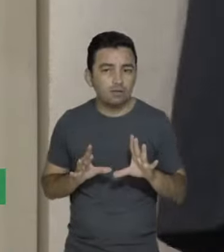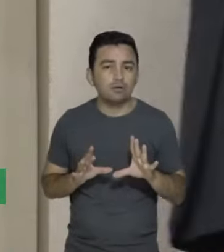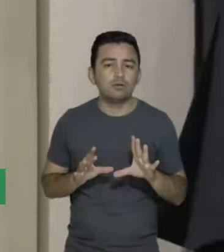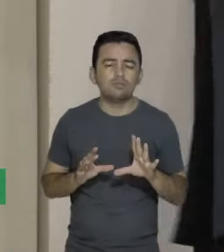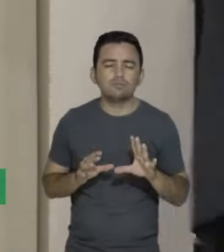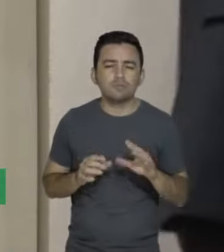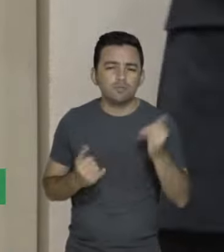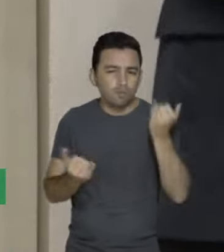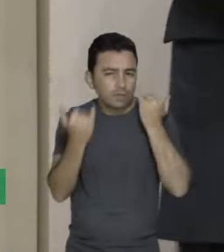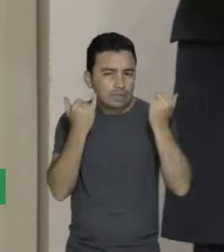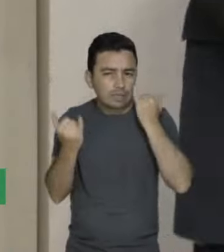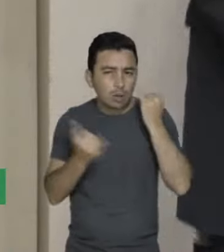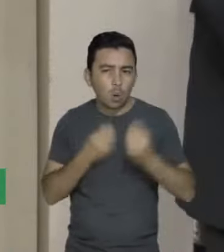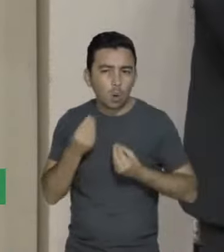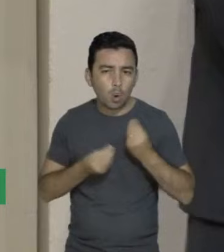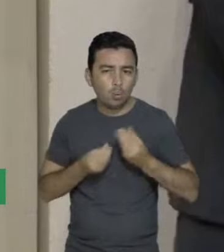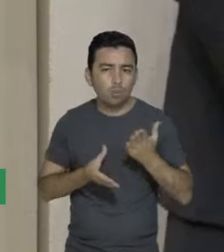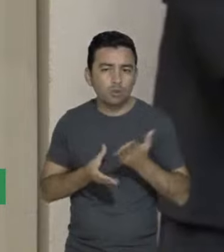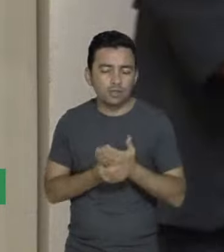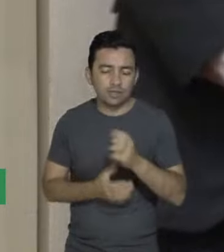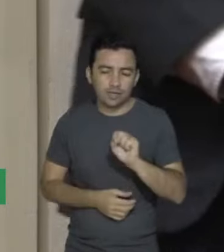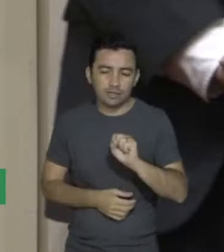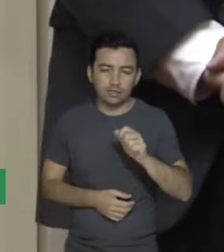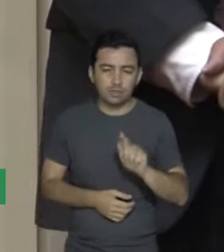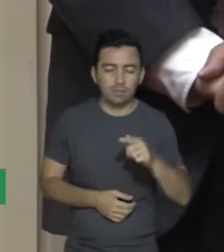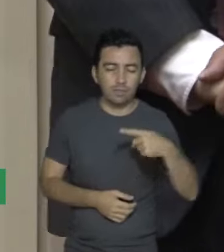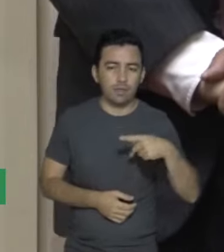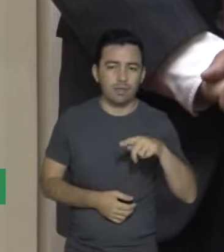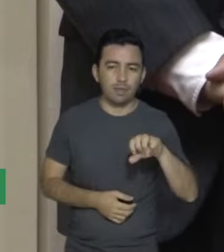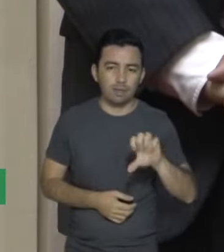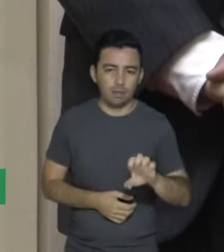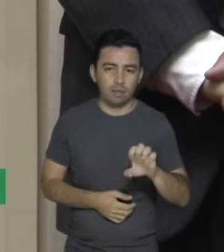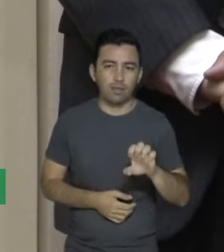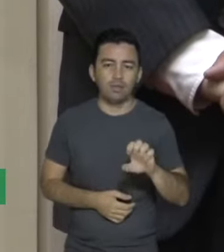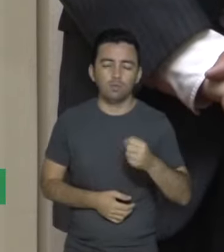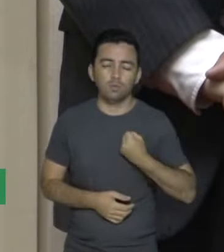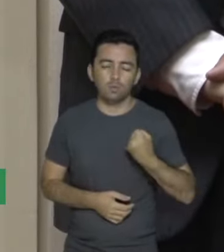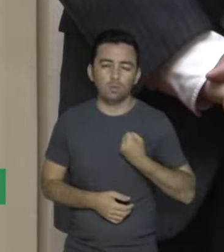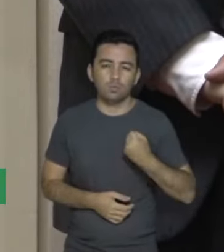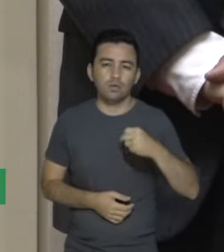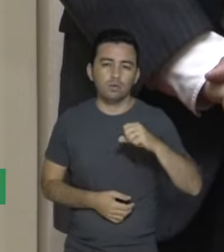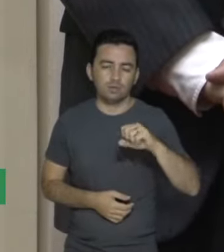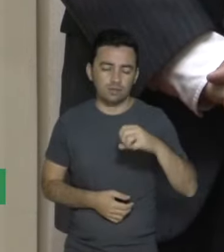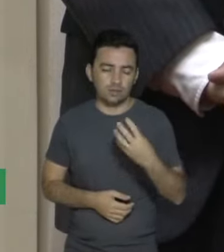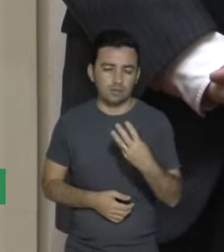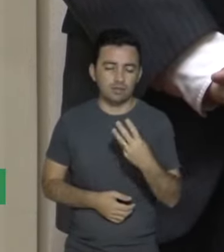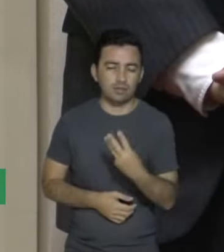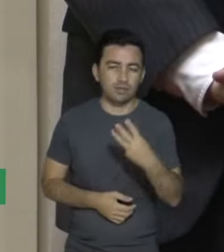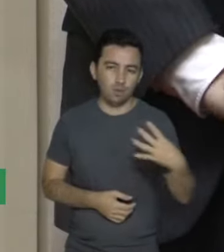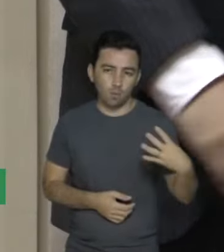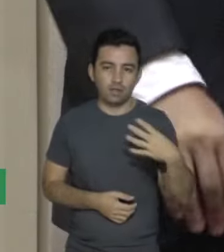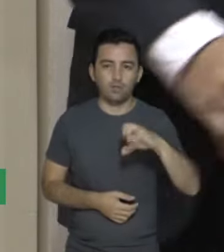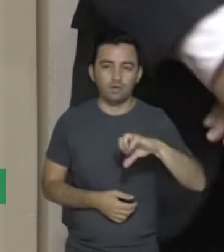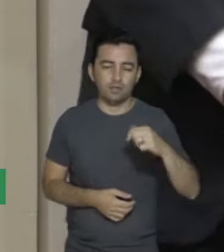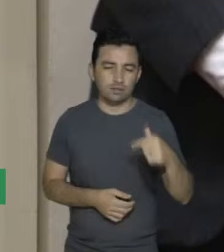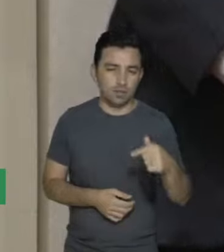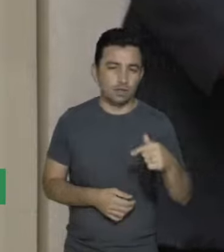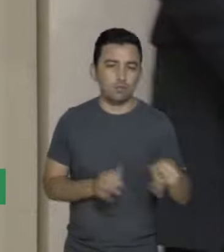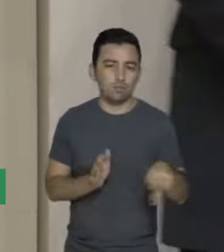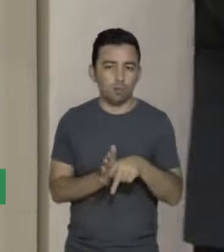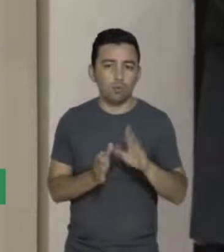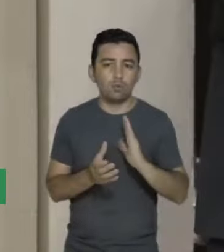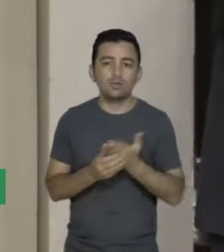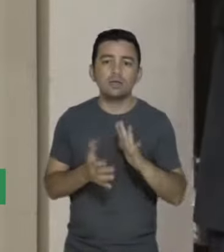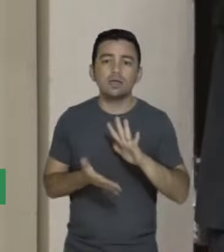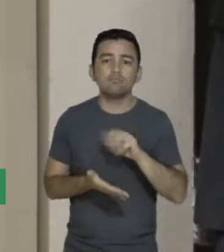acerca do andamento do processo sgpe número 34 97 2022 que trata do processo para